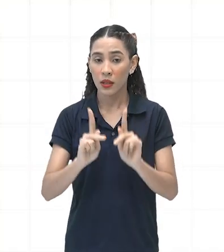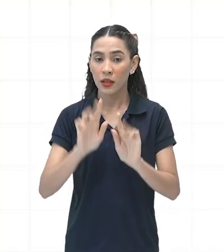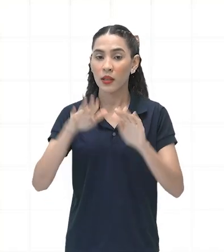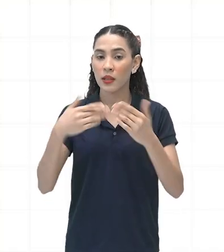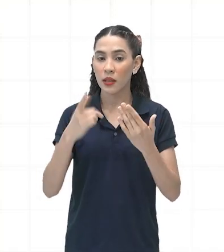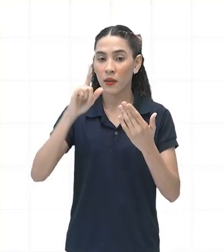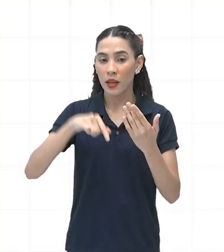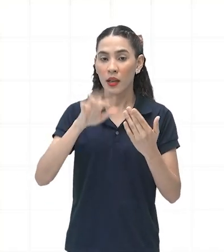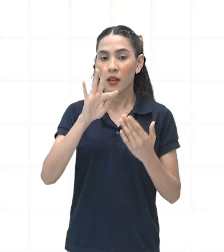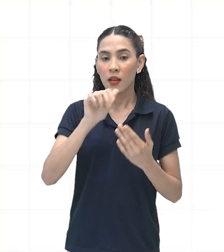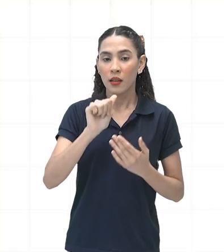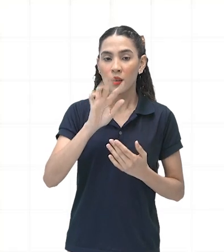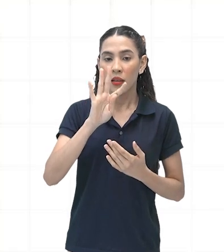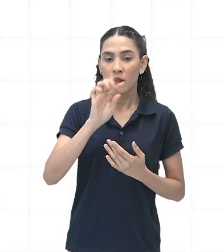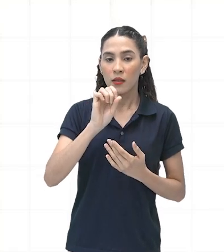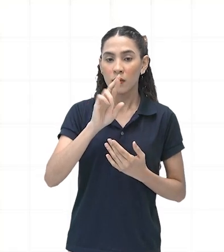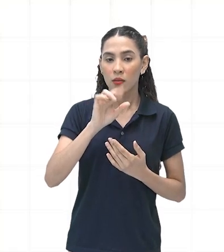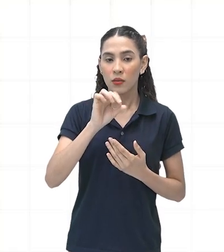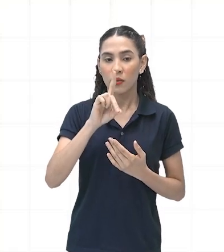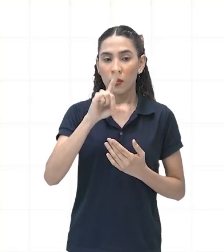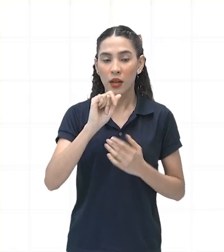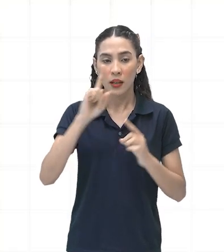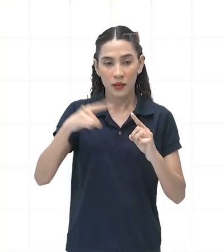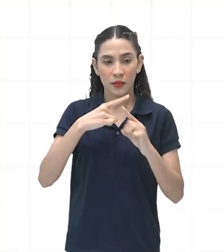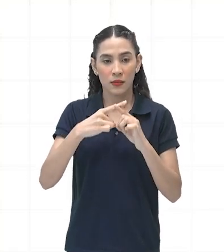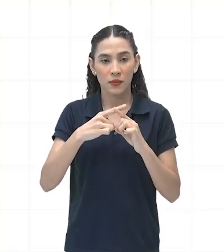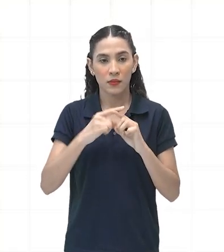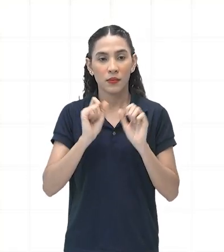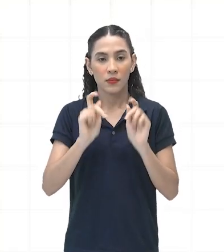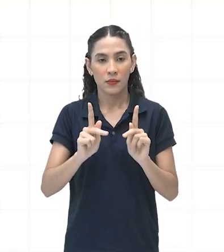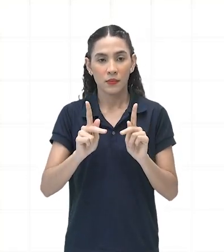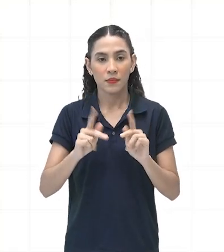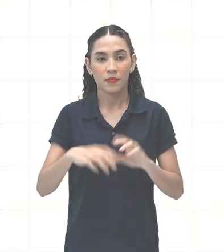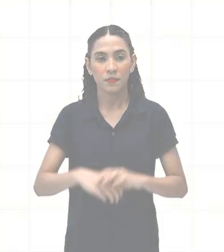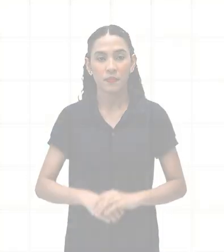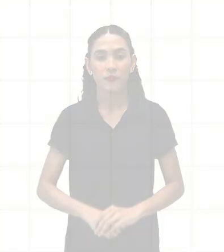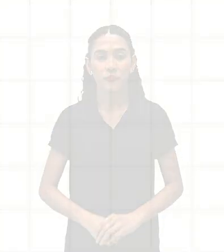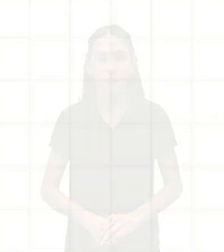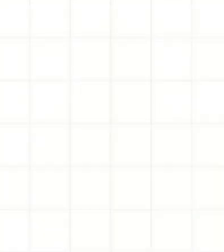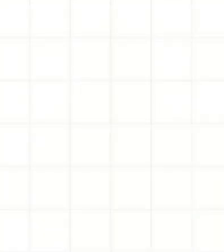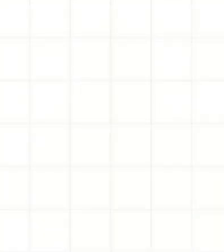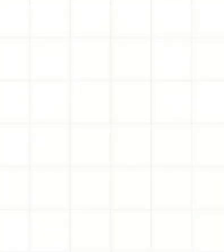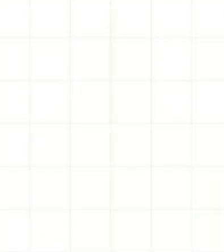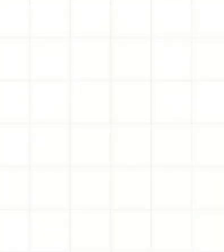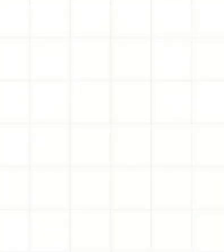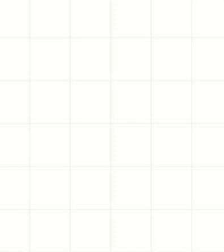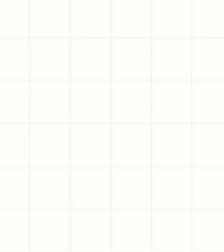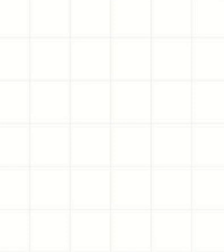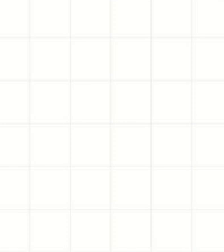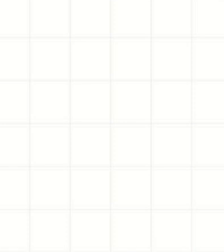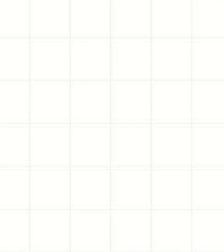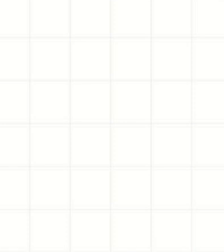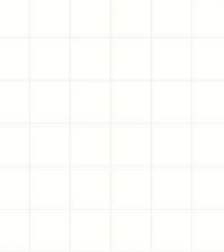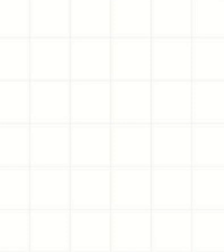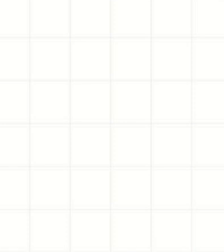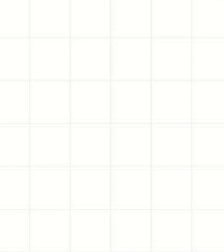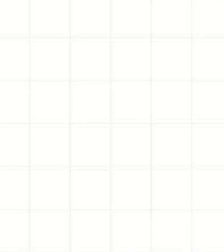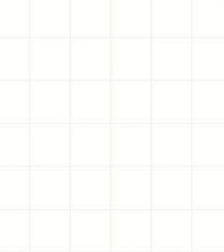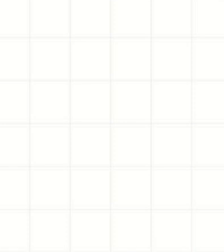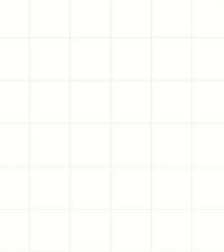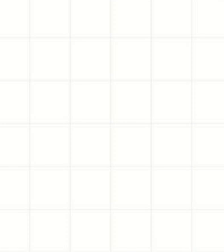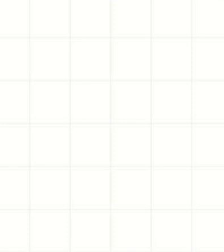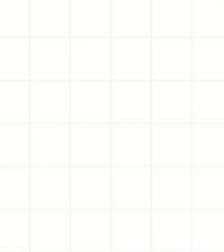a forma fatorada daquela expressão inicial. Da mesma forma aqui, ó, nós temos quem? A